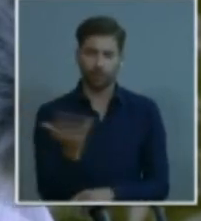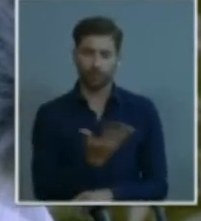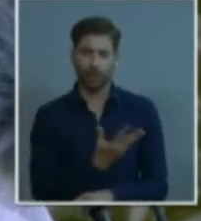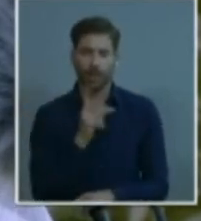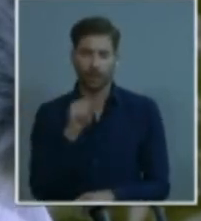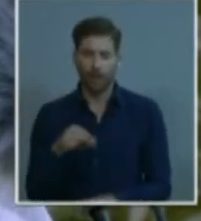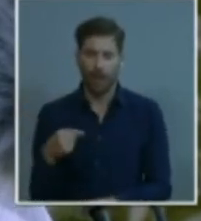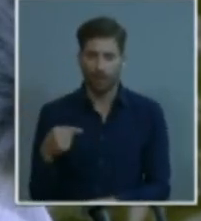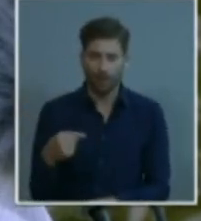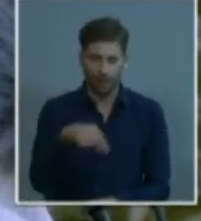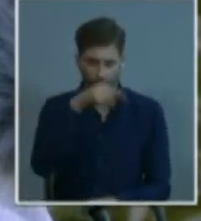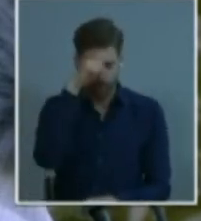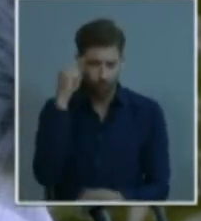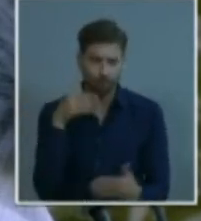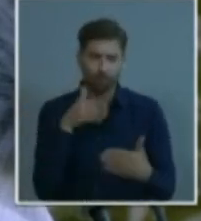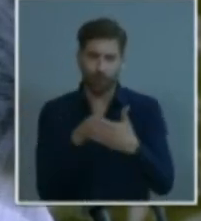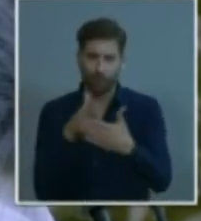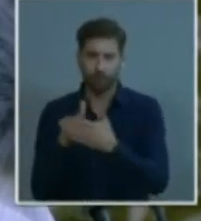da vida.